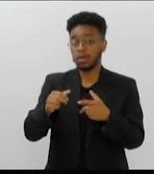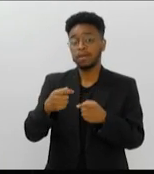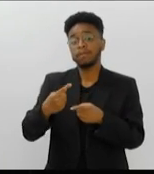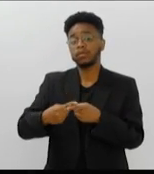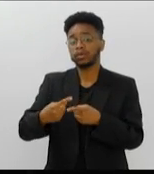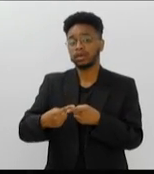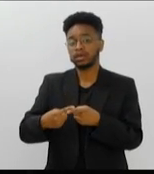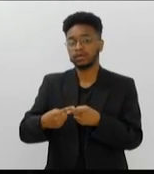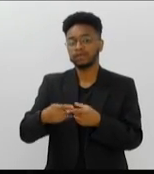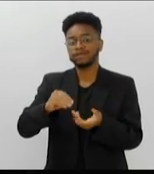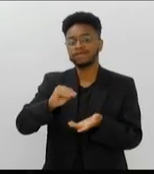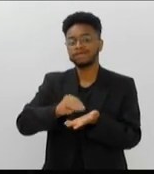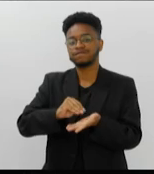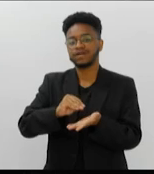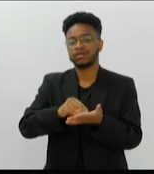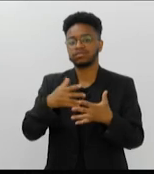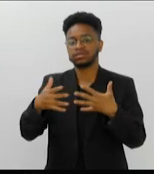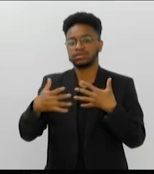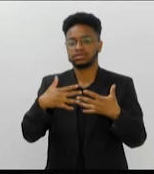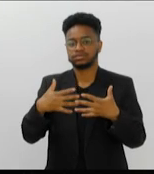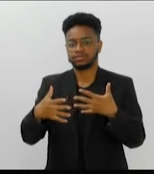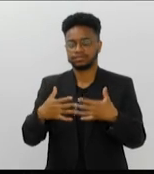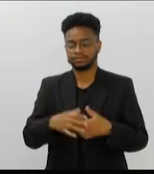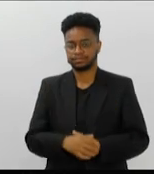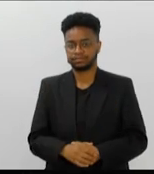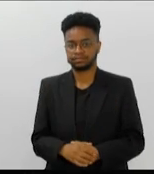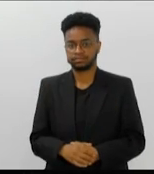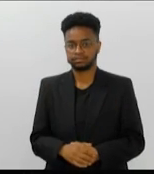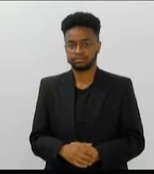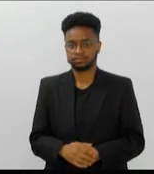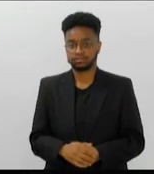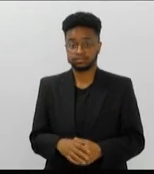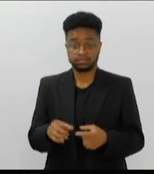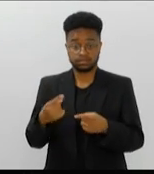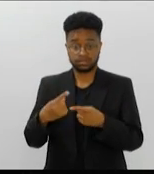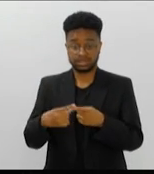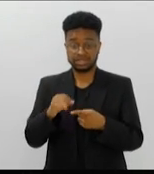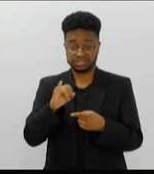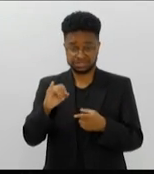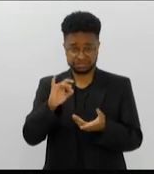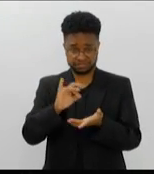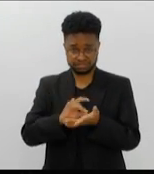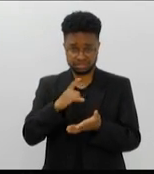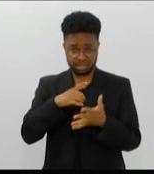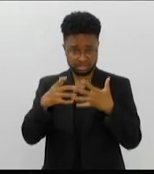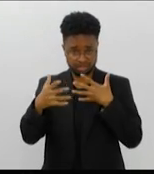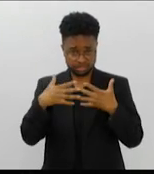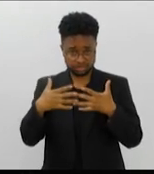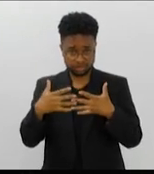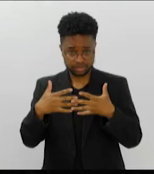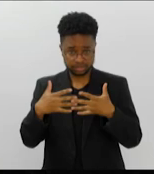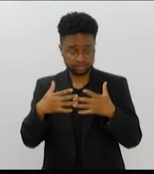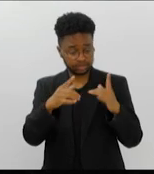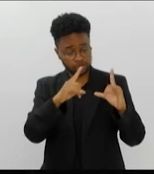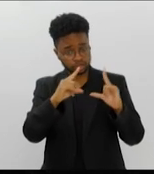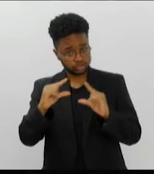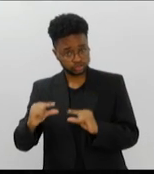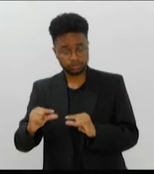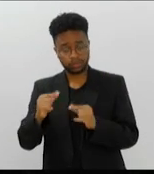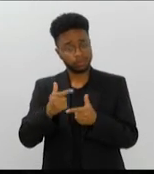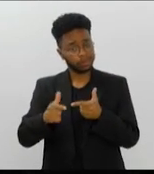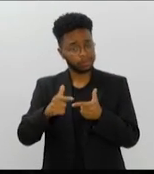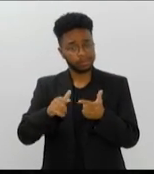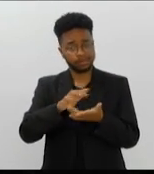a transparência não é cumprida. Se a transparência fosse cumprida, minimizava-se